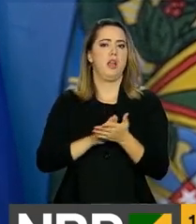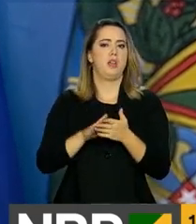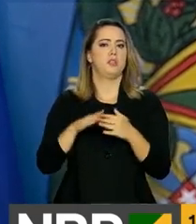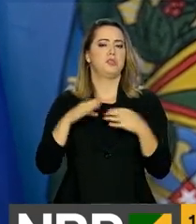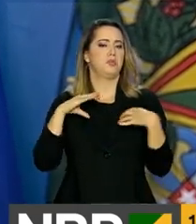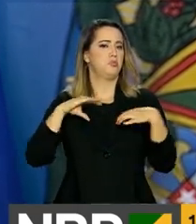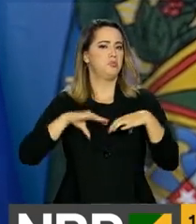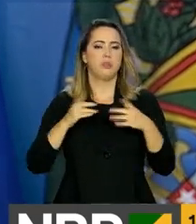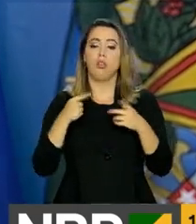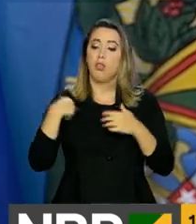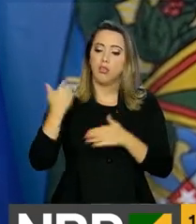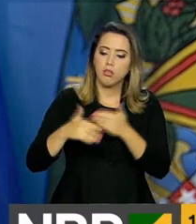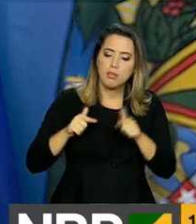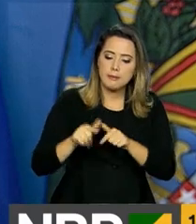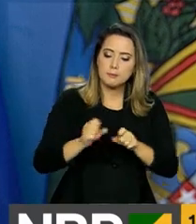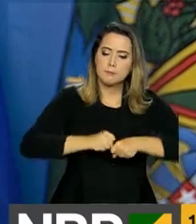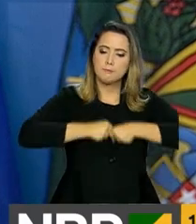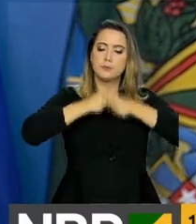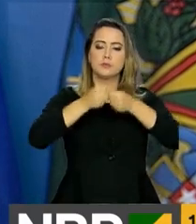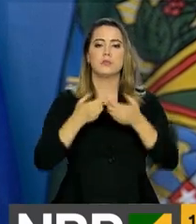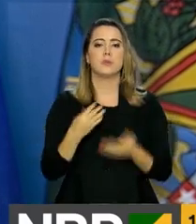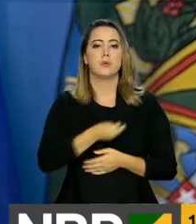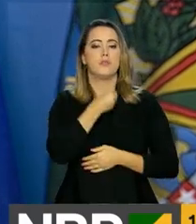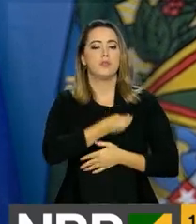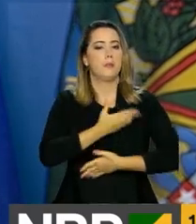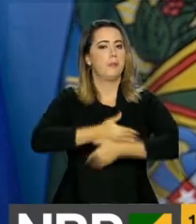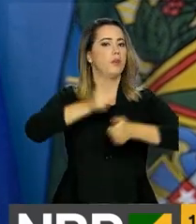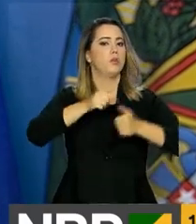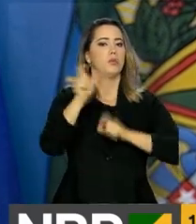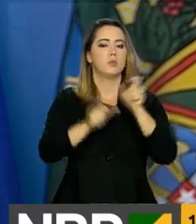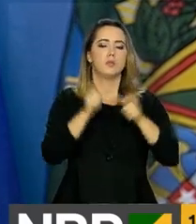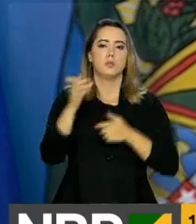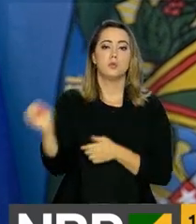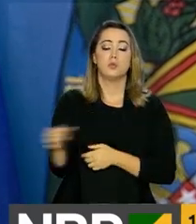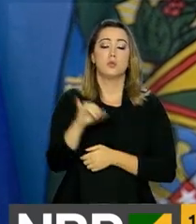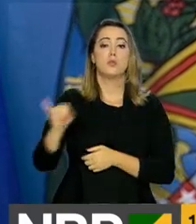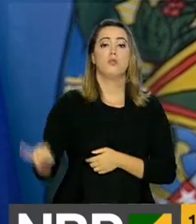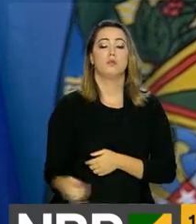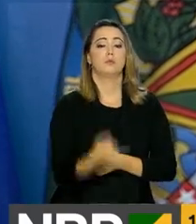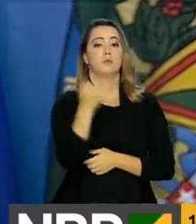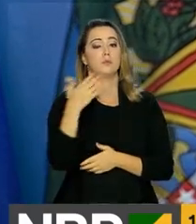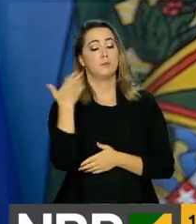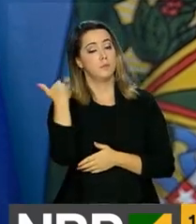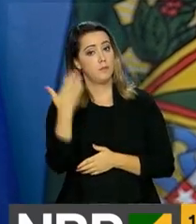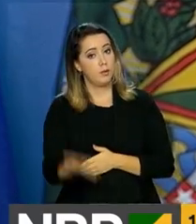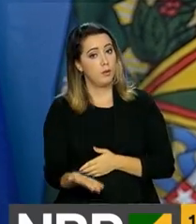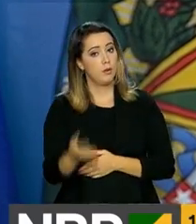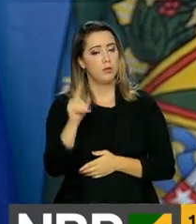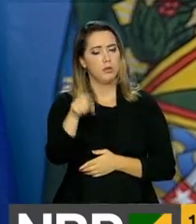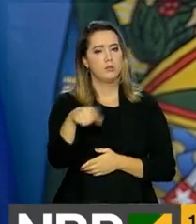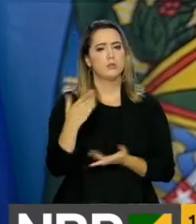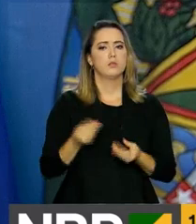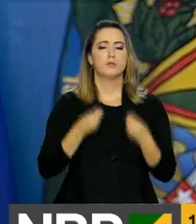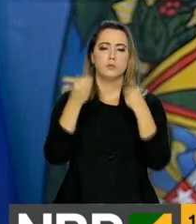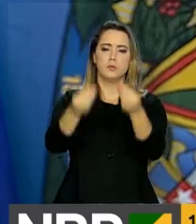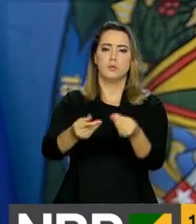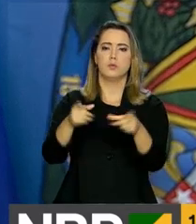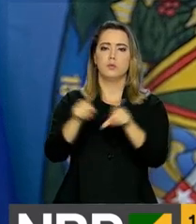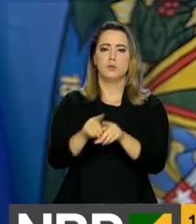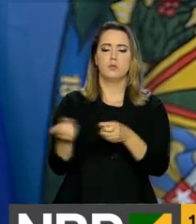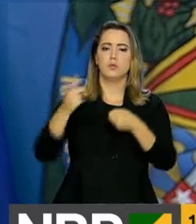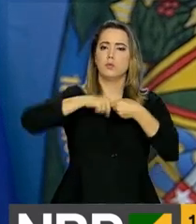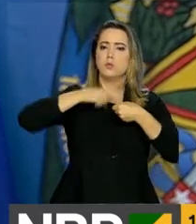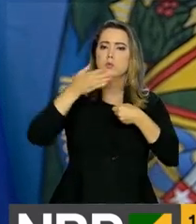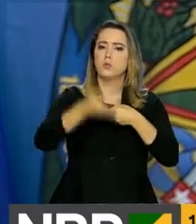vida dos brasileiros e para criar novas oportunidades e assim que se traz de volta